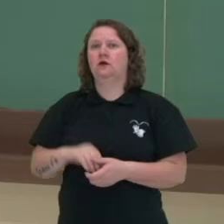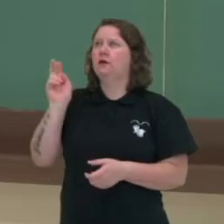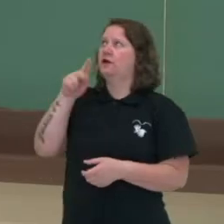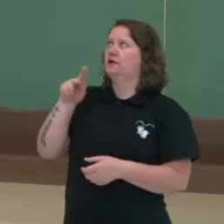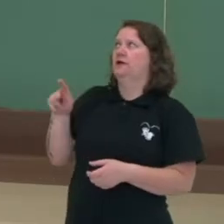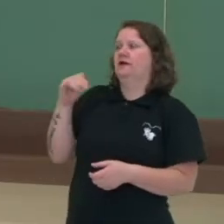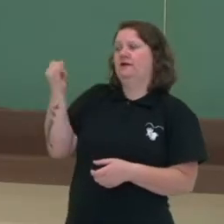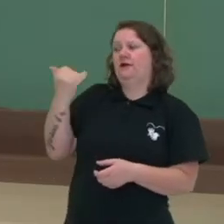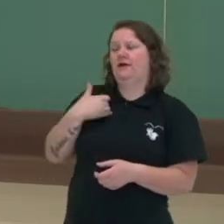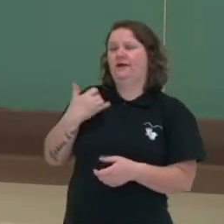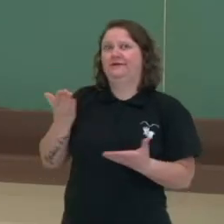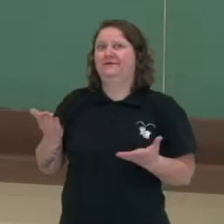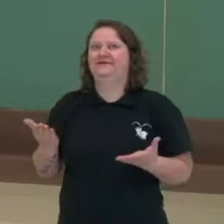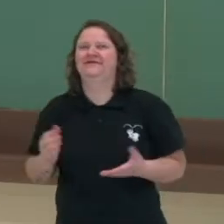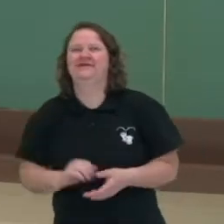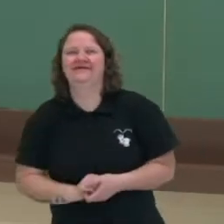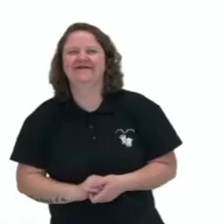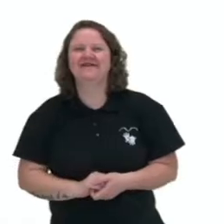valendo.